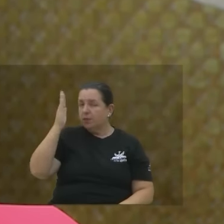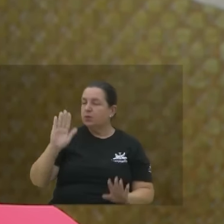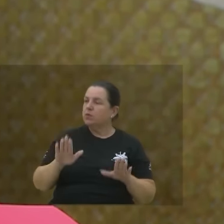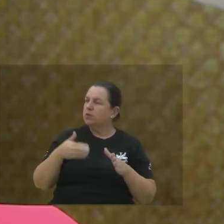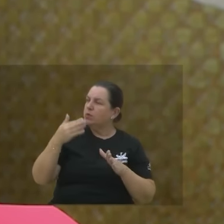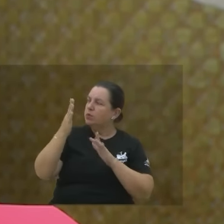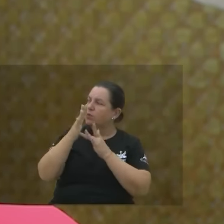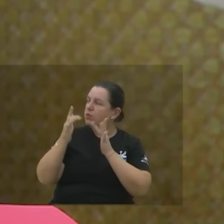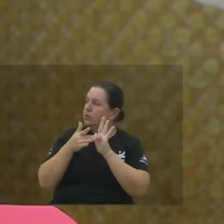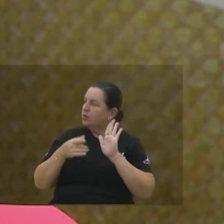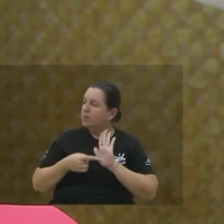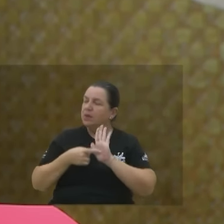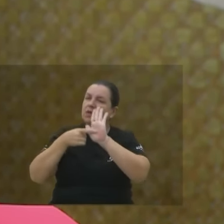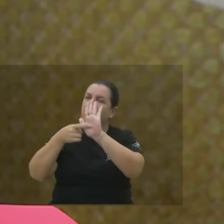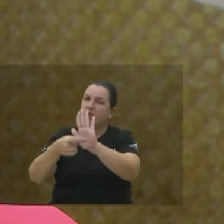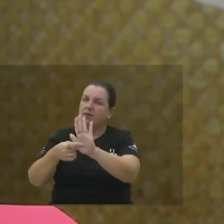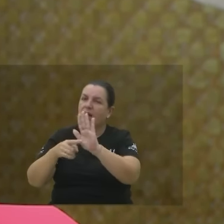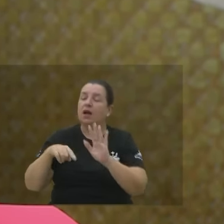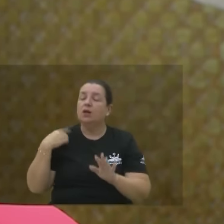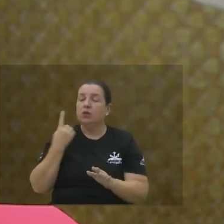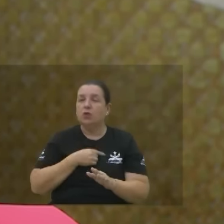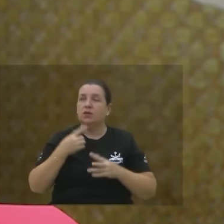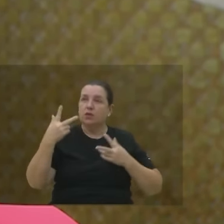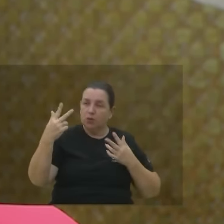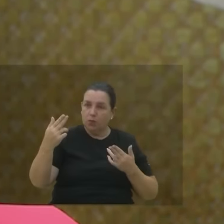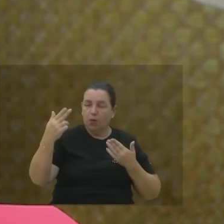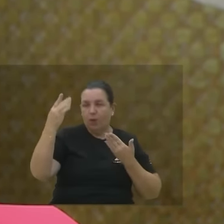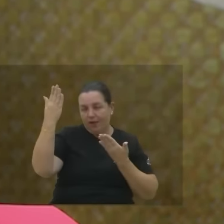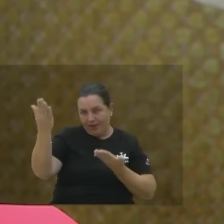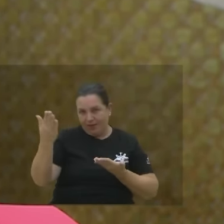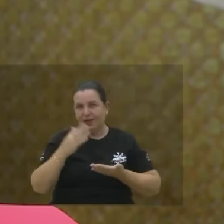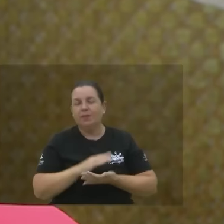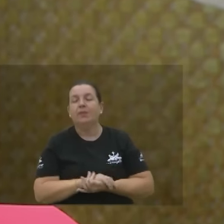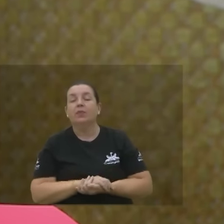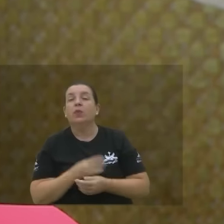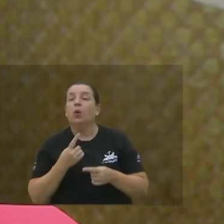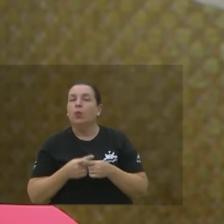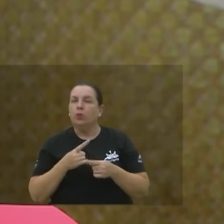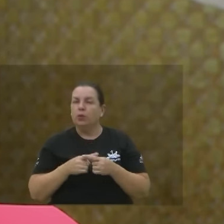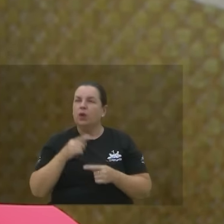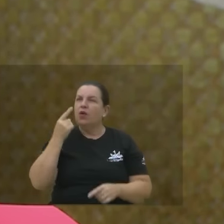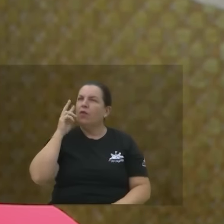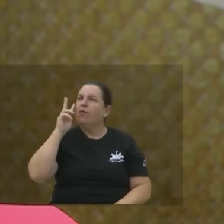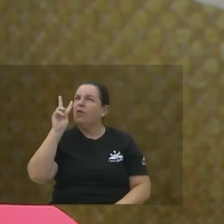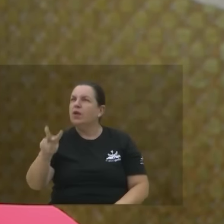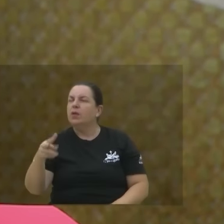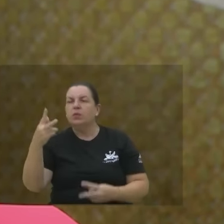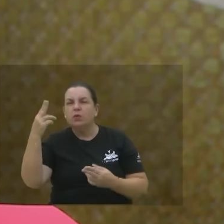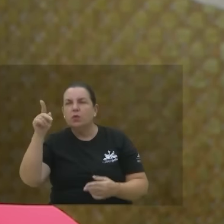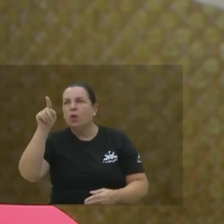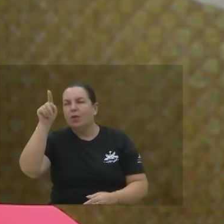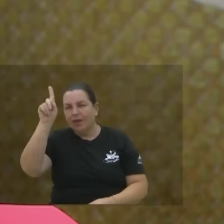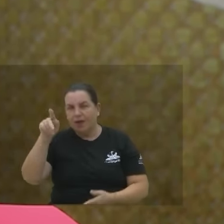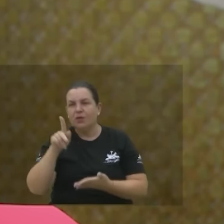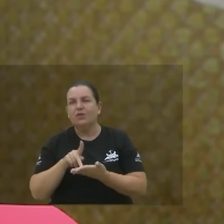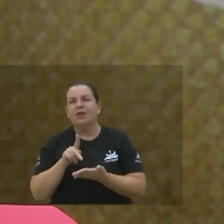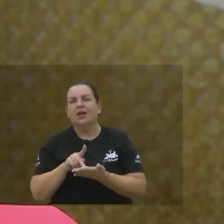se manifestar, seremos semelhantes a Ele, porque o veremos tal como Ele